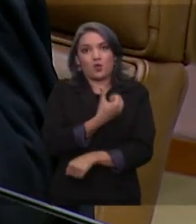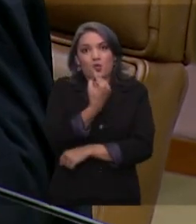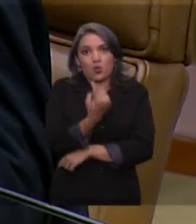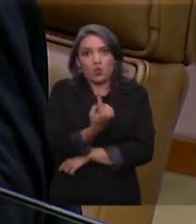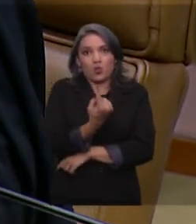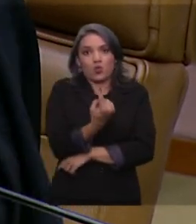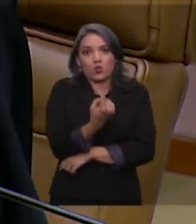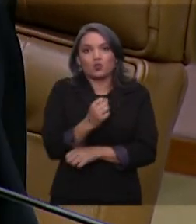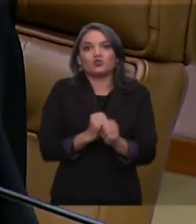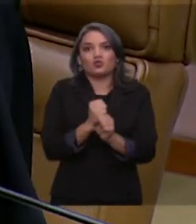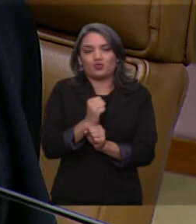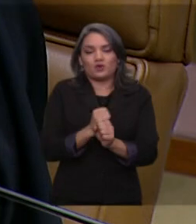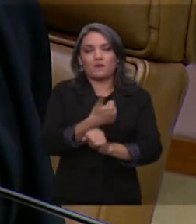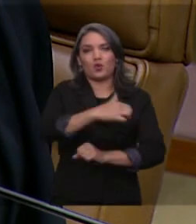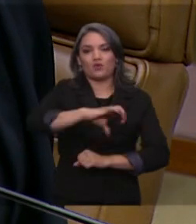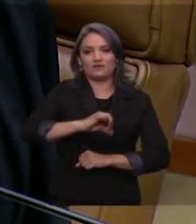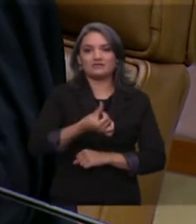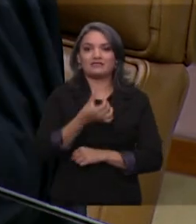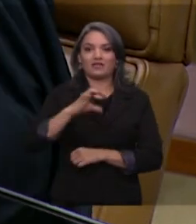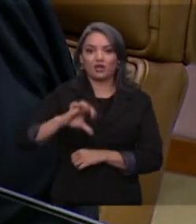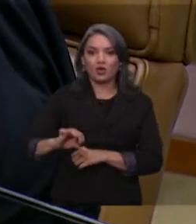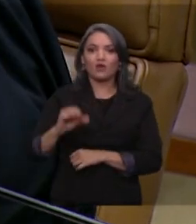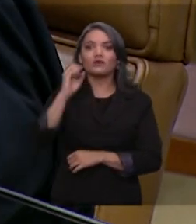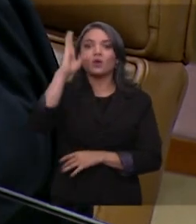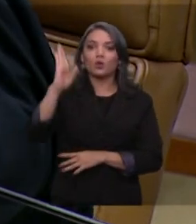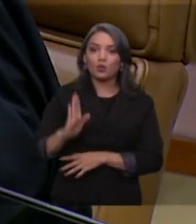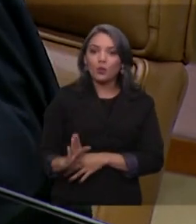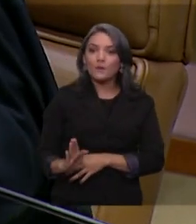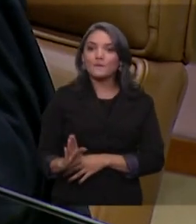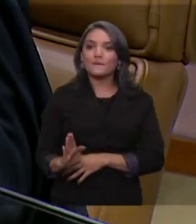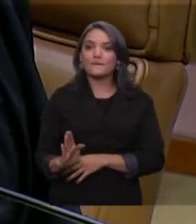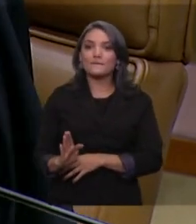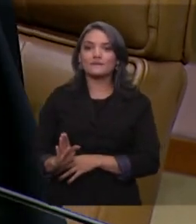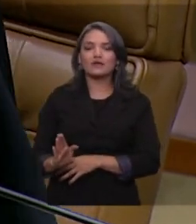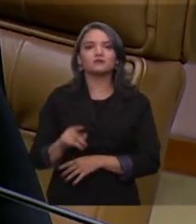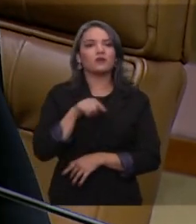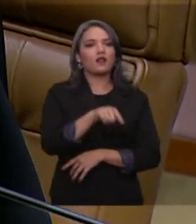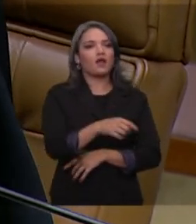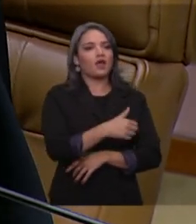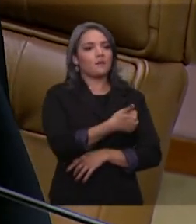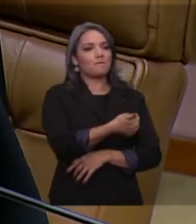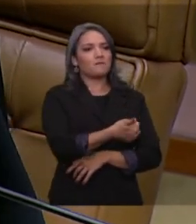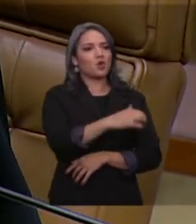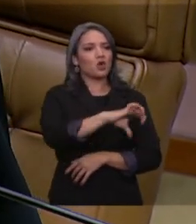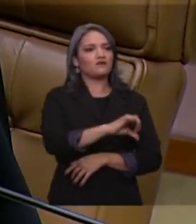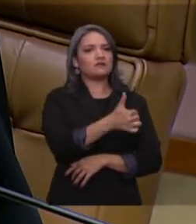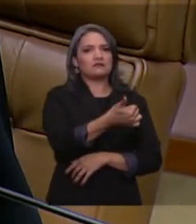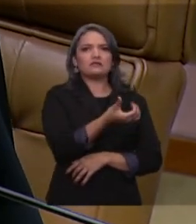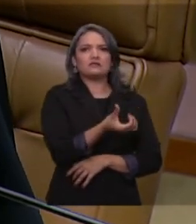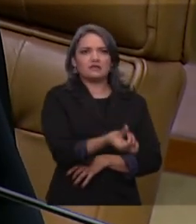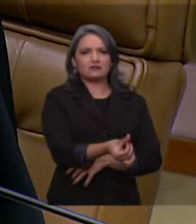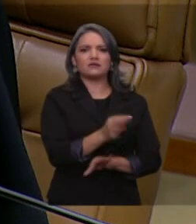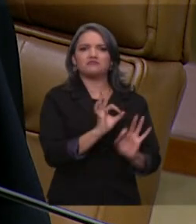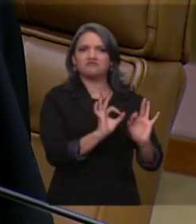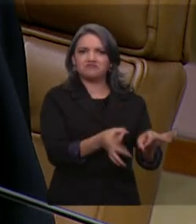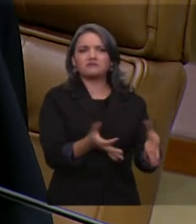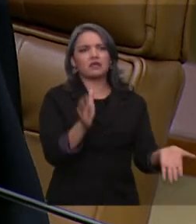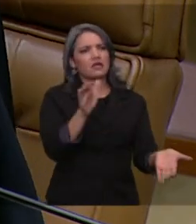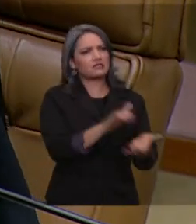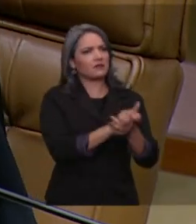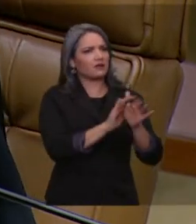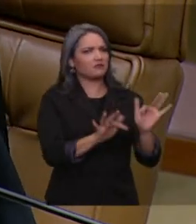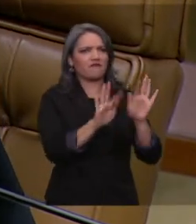que o Brasil, nesse tema, é extremamente avançado em 1916, a partir de 34, da Constituição